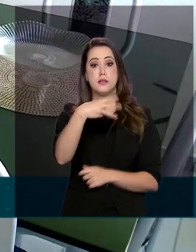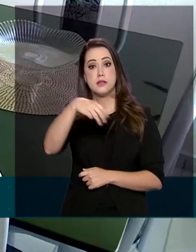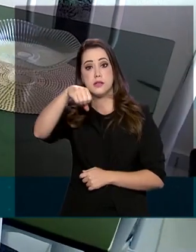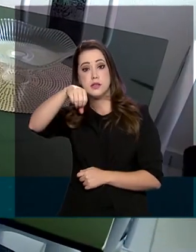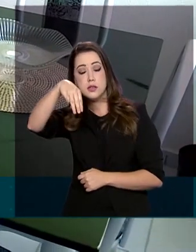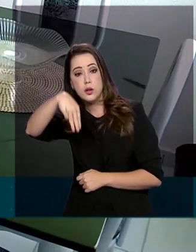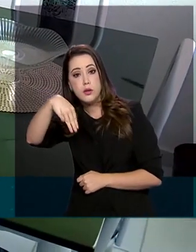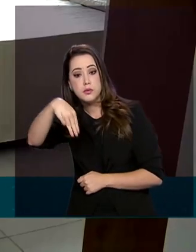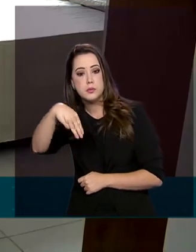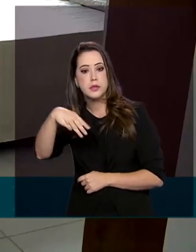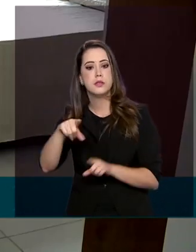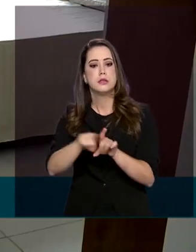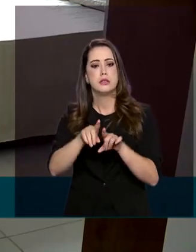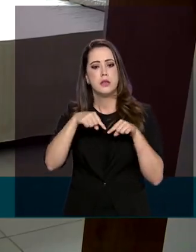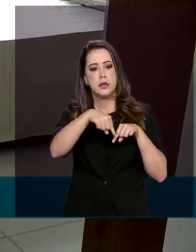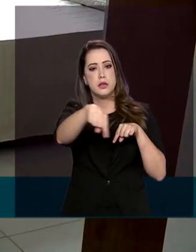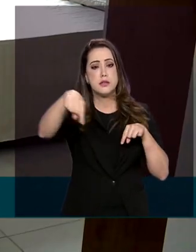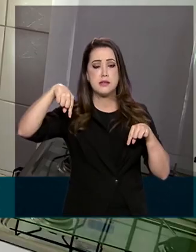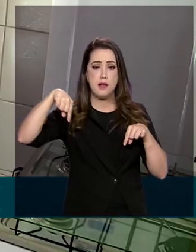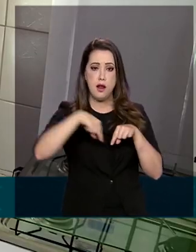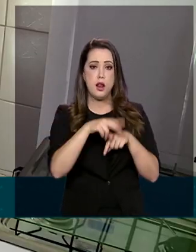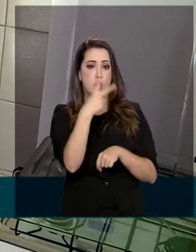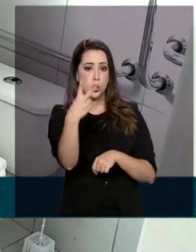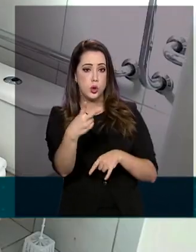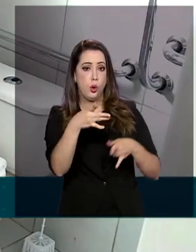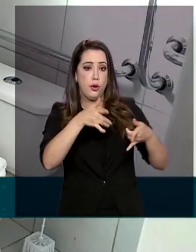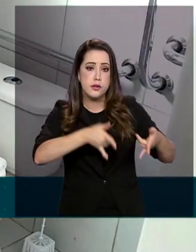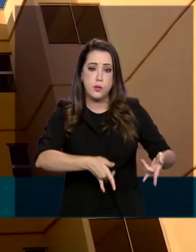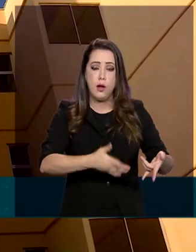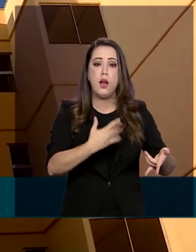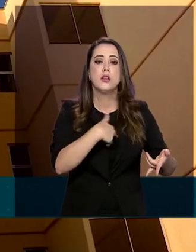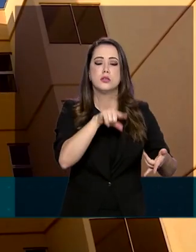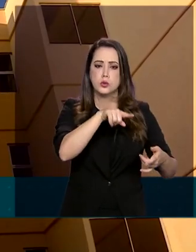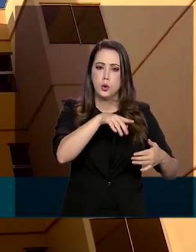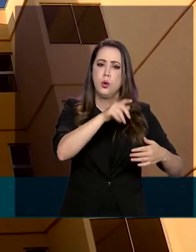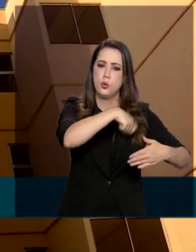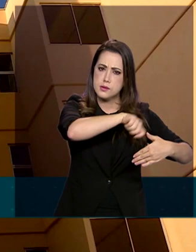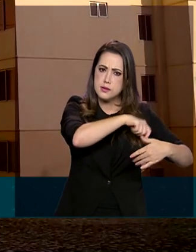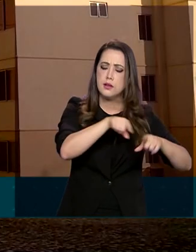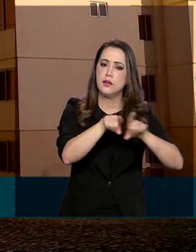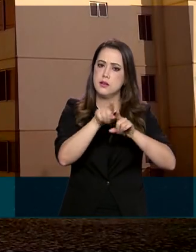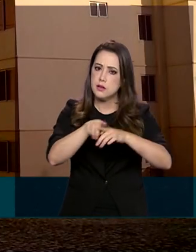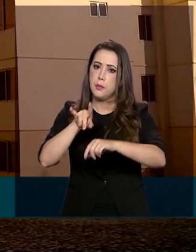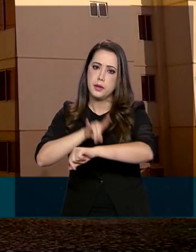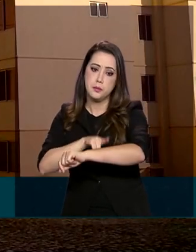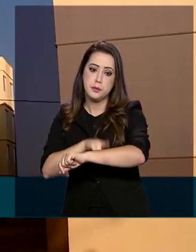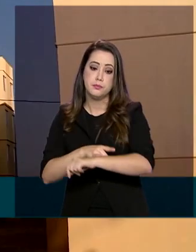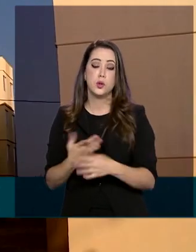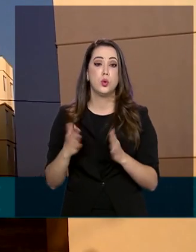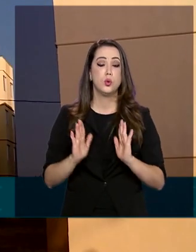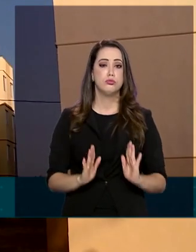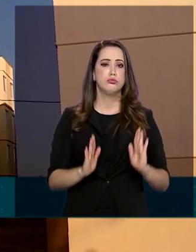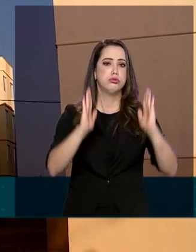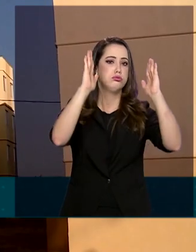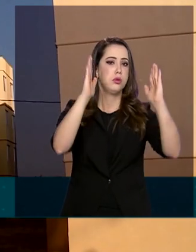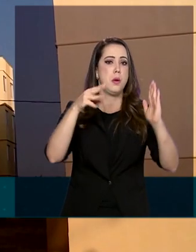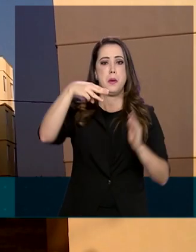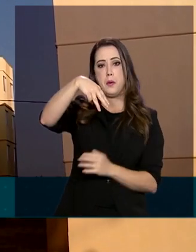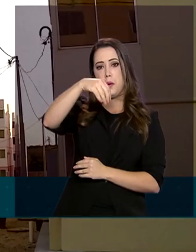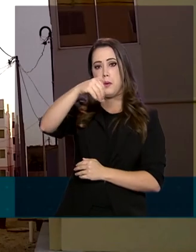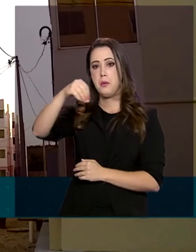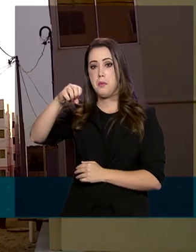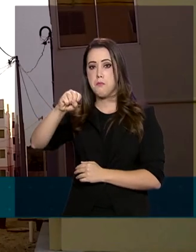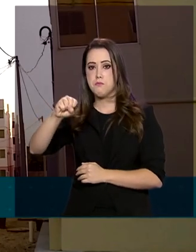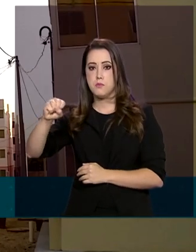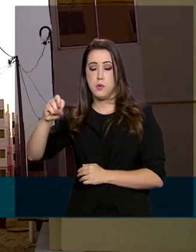quadrados têm sala, dois quartos, cozinha e banheiro. O conjunto habitacional fica em Mossoró, a segunda maior cidade